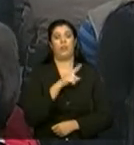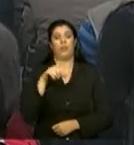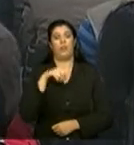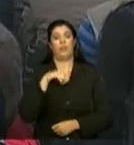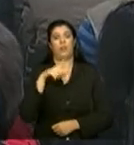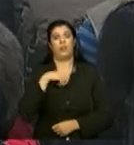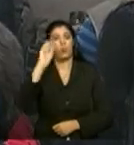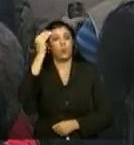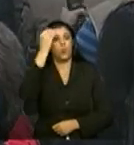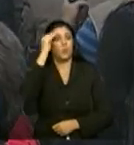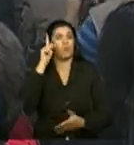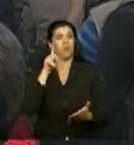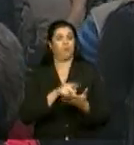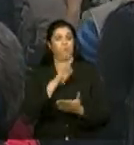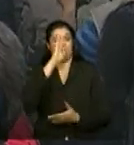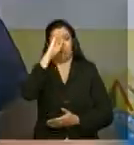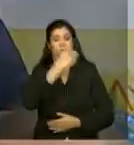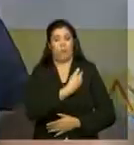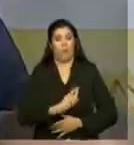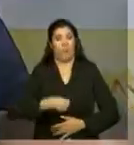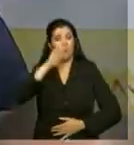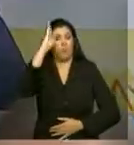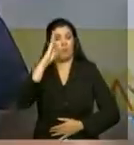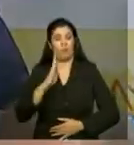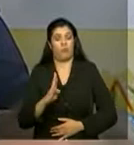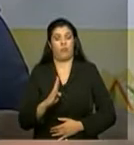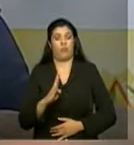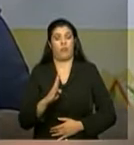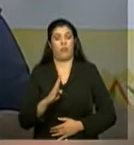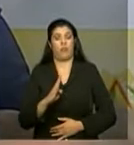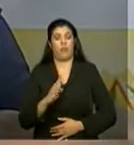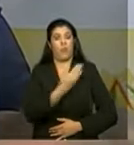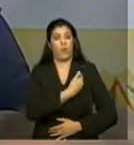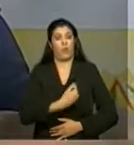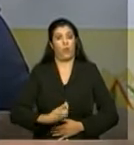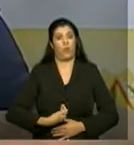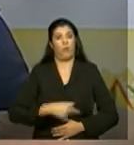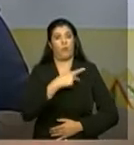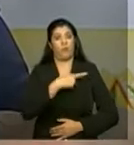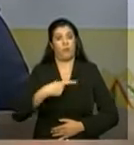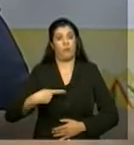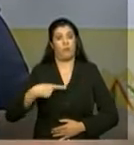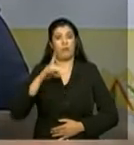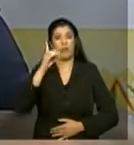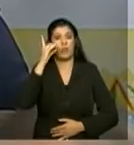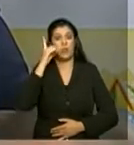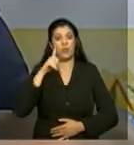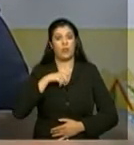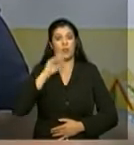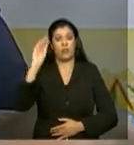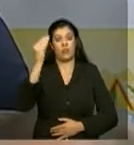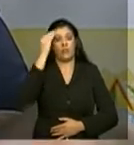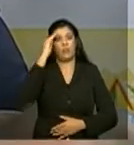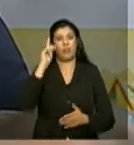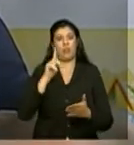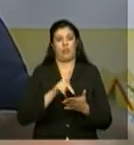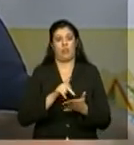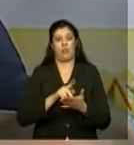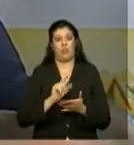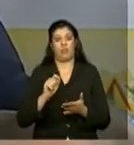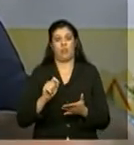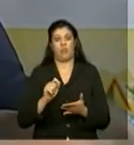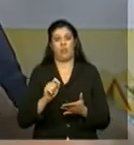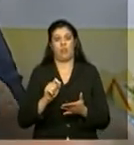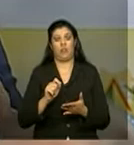a compreensão do governo brasileiro o governo da presidenta dilma tem a compreensão exata de que